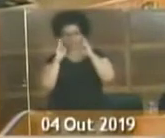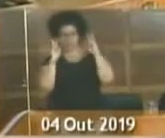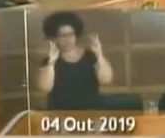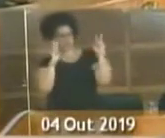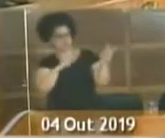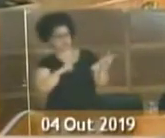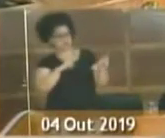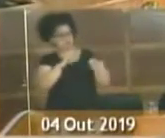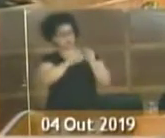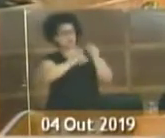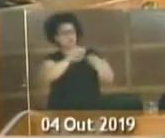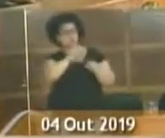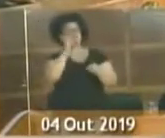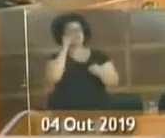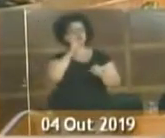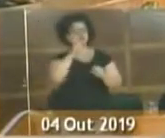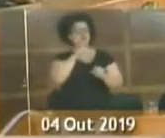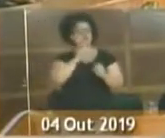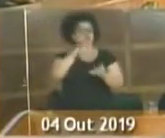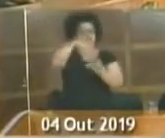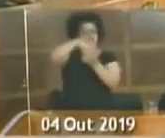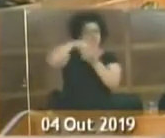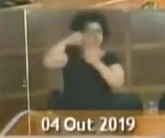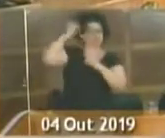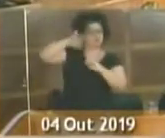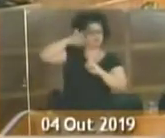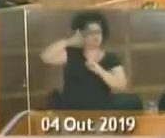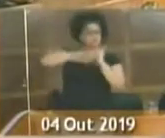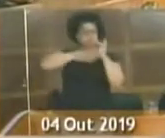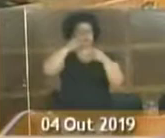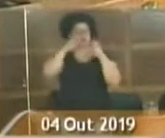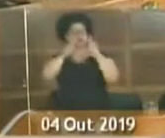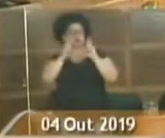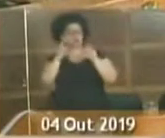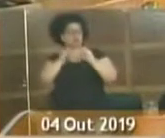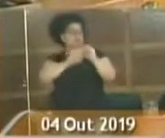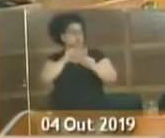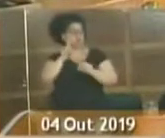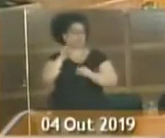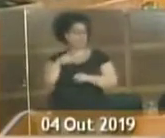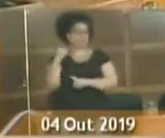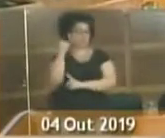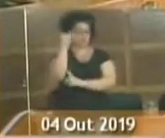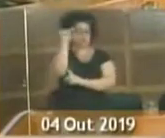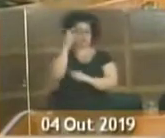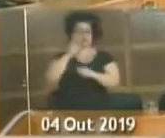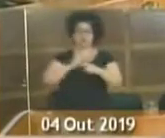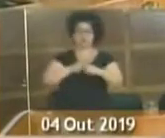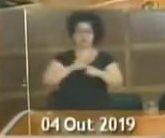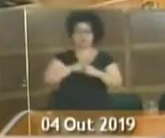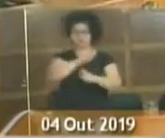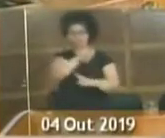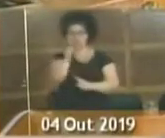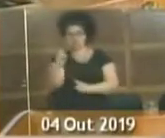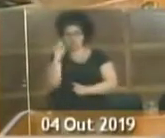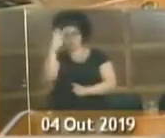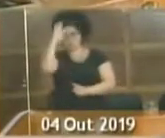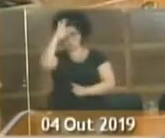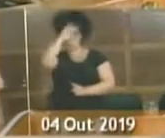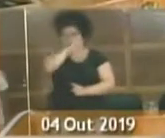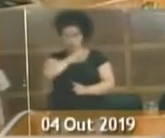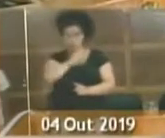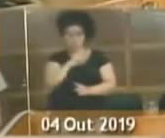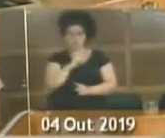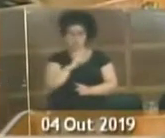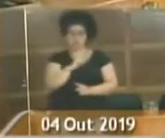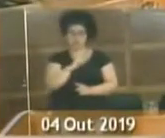as tias vão falar daqui a pouco, as palestrantes, né, porque vocês vão aprender um pouquinho